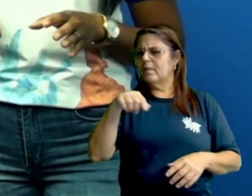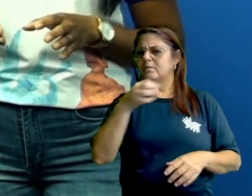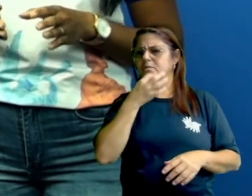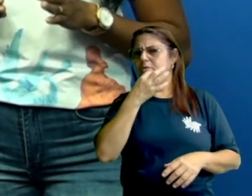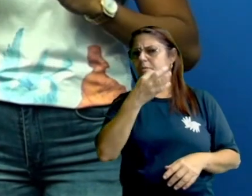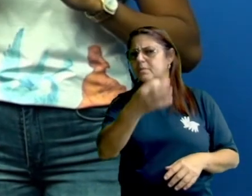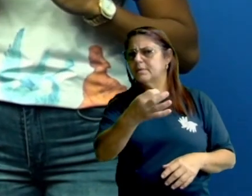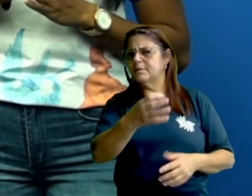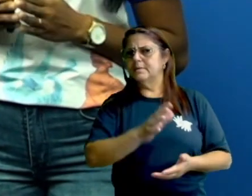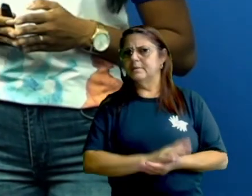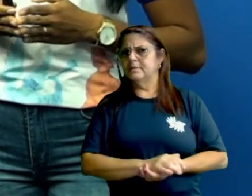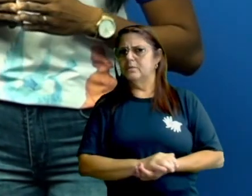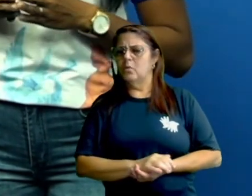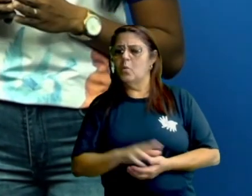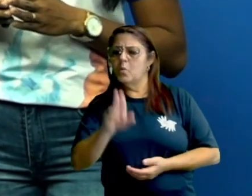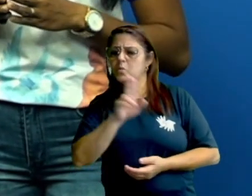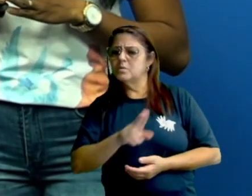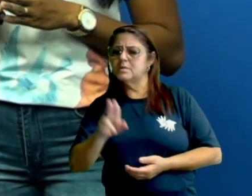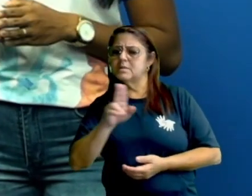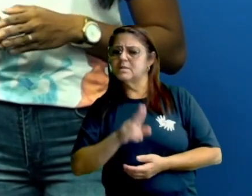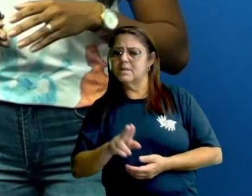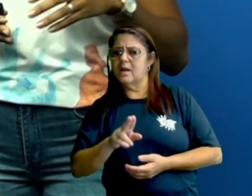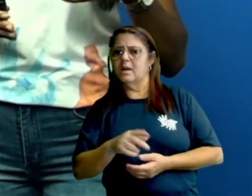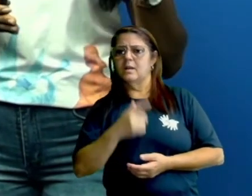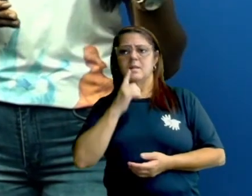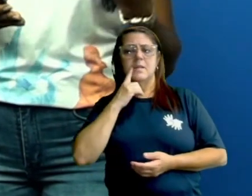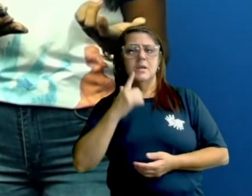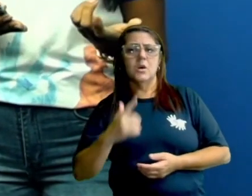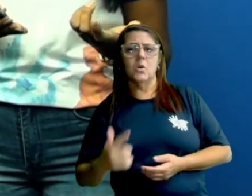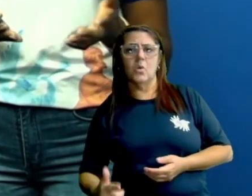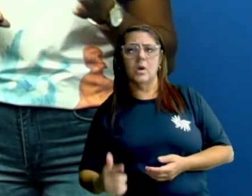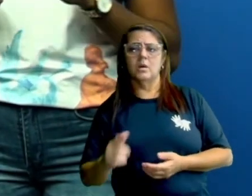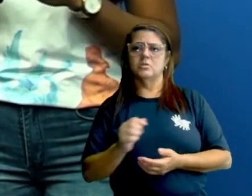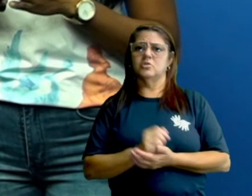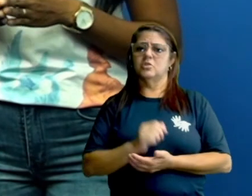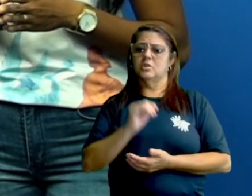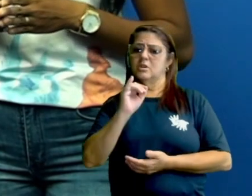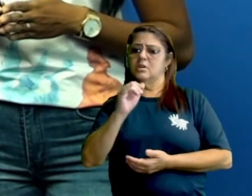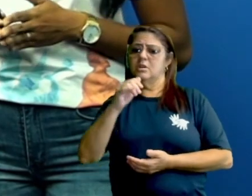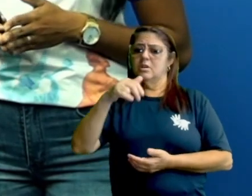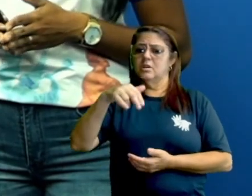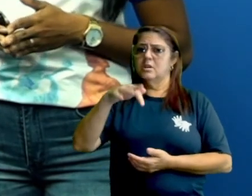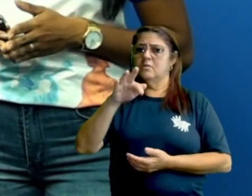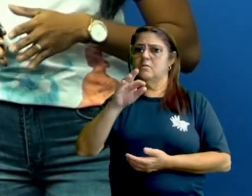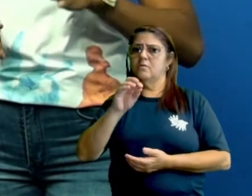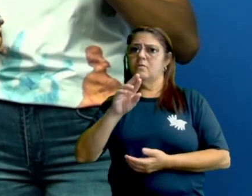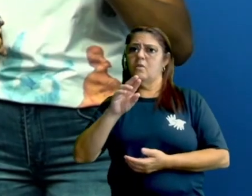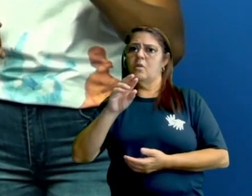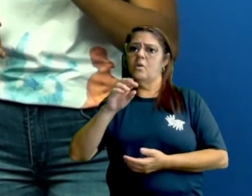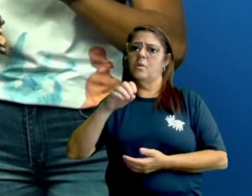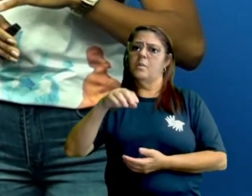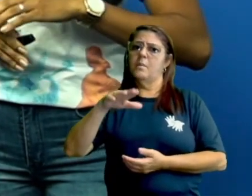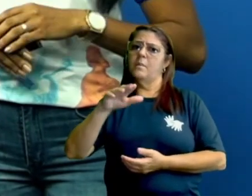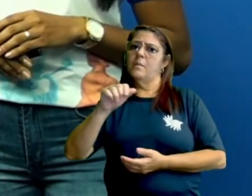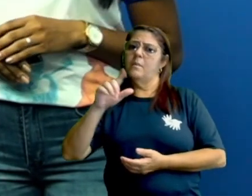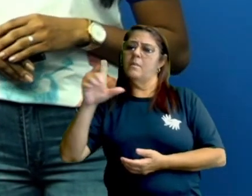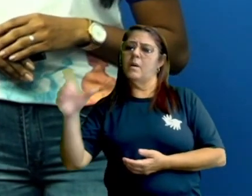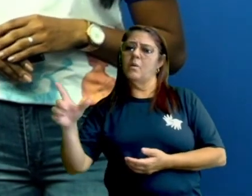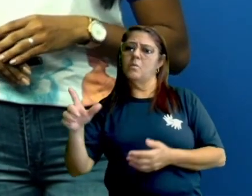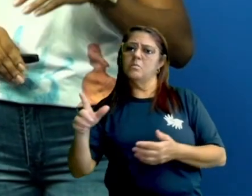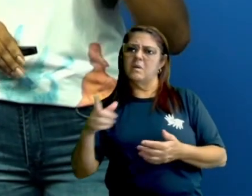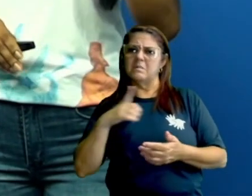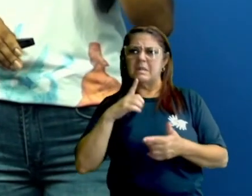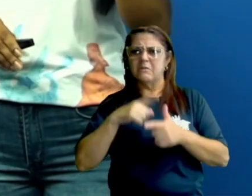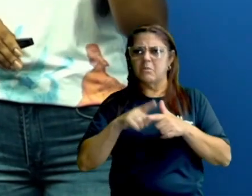sua opinião, fazer uso da linguagem informal pode trazer alguma consequência? Qual seria essa